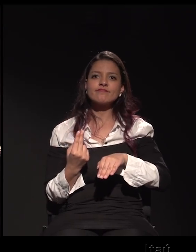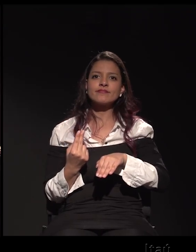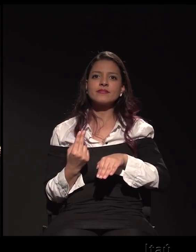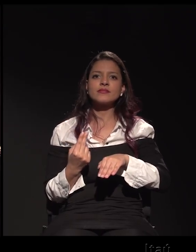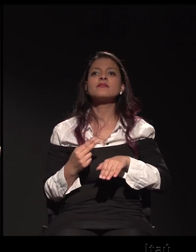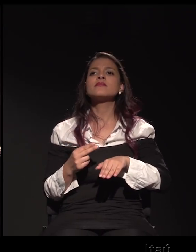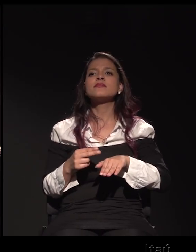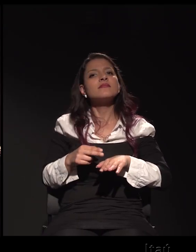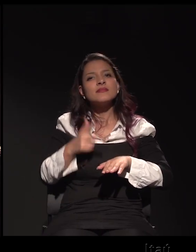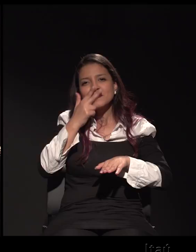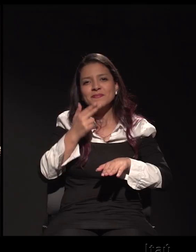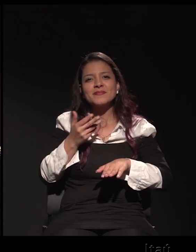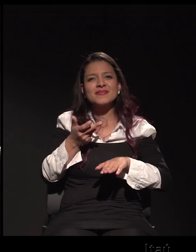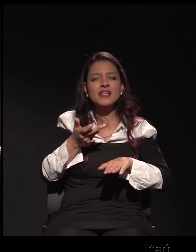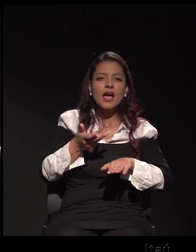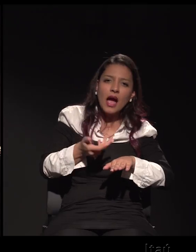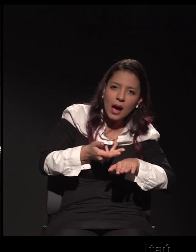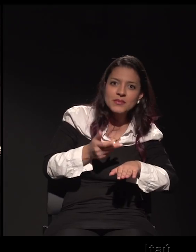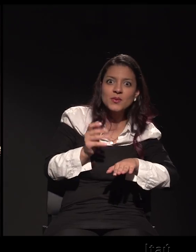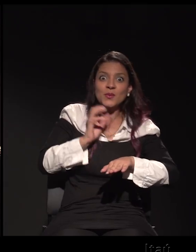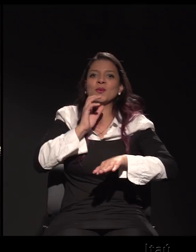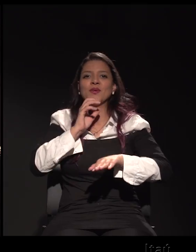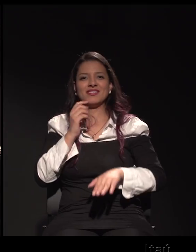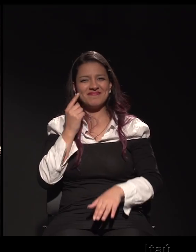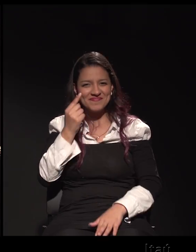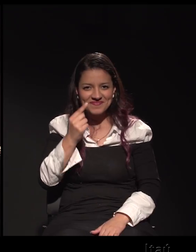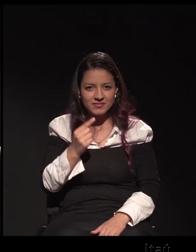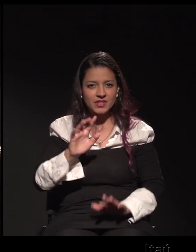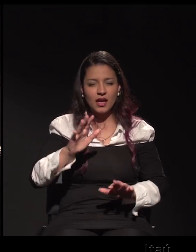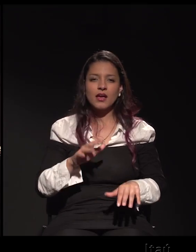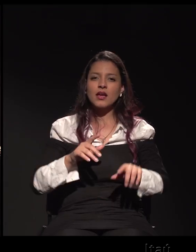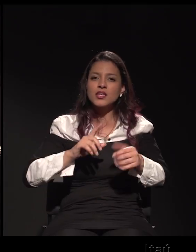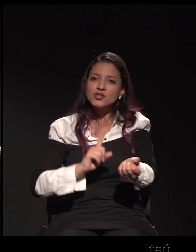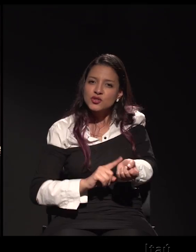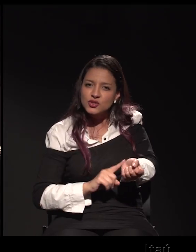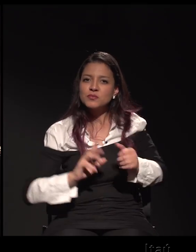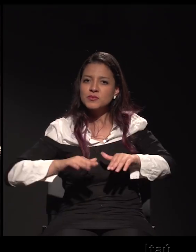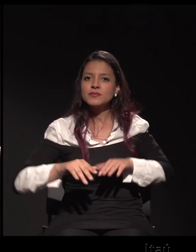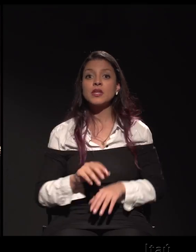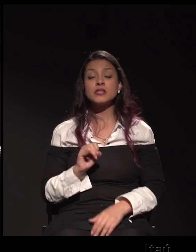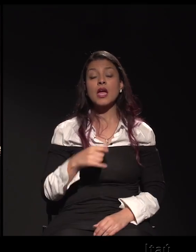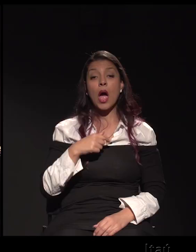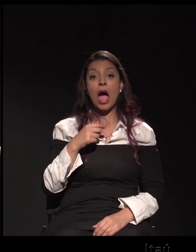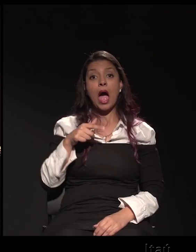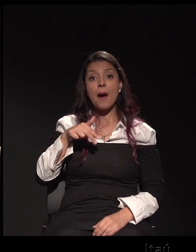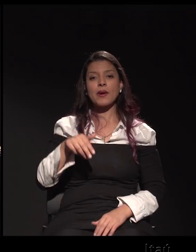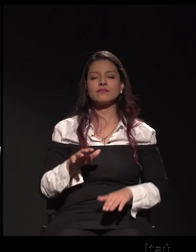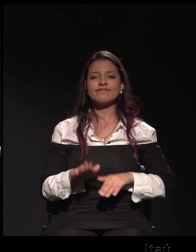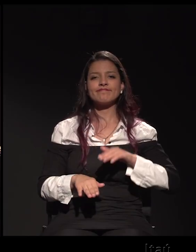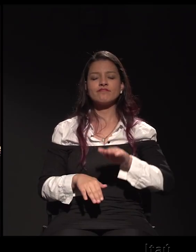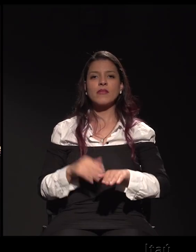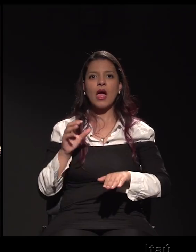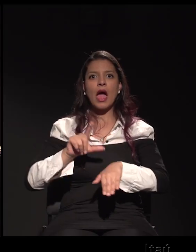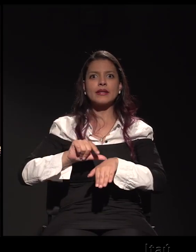presto, prestíssimo. Tudo bem? Os andamentos? Se eu estou andando a pé, aí de repente estou